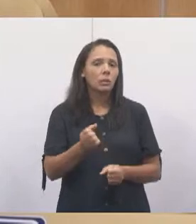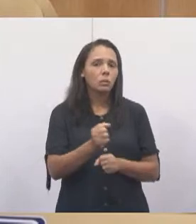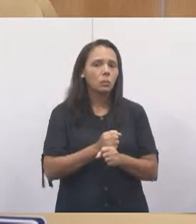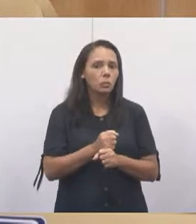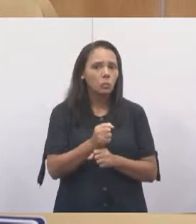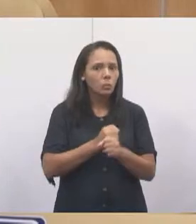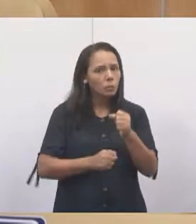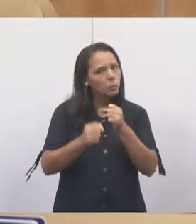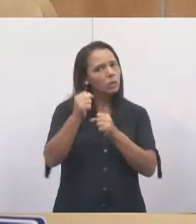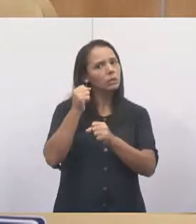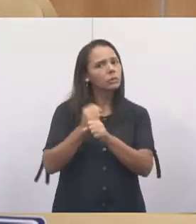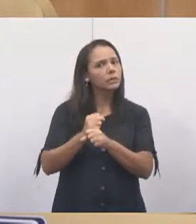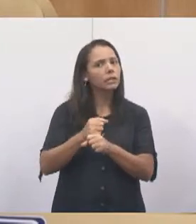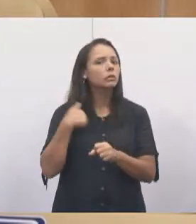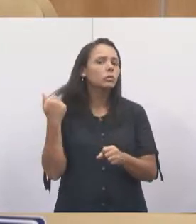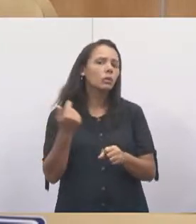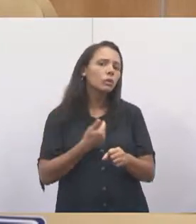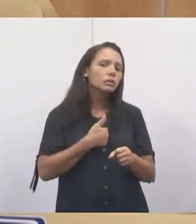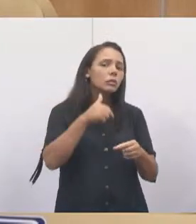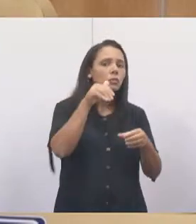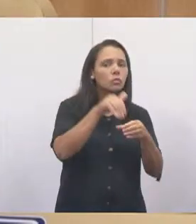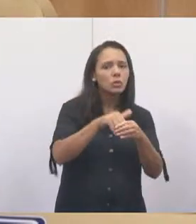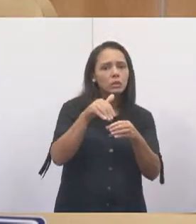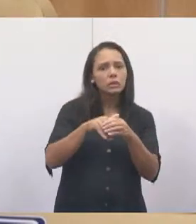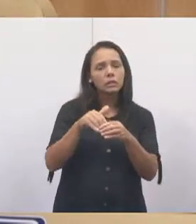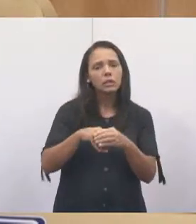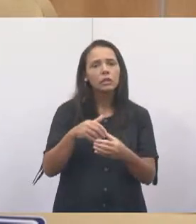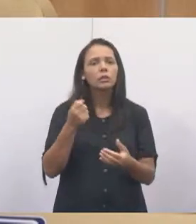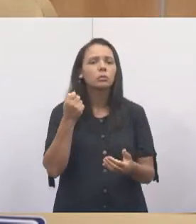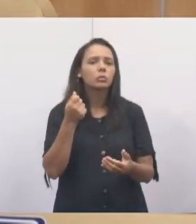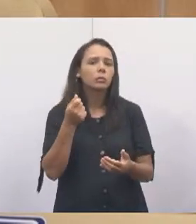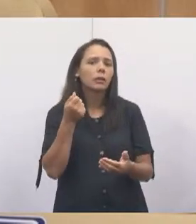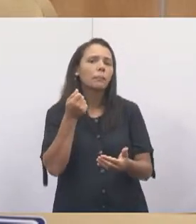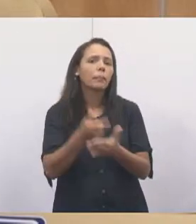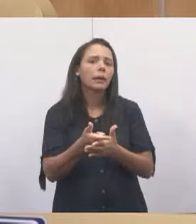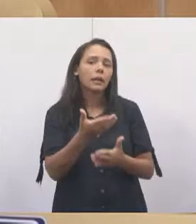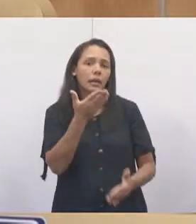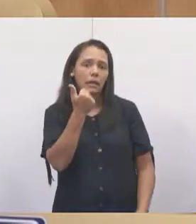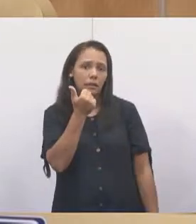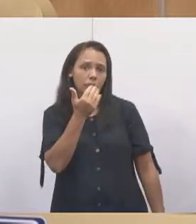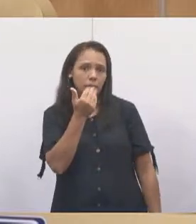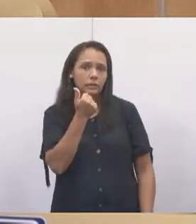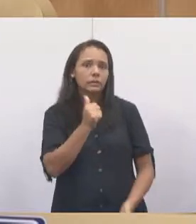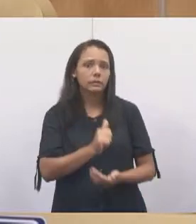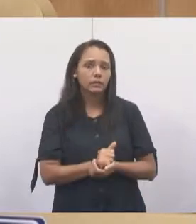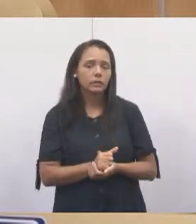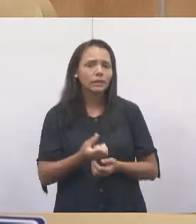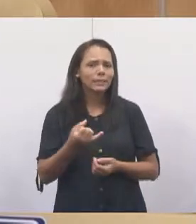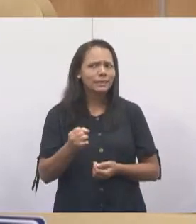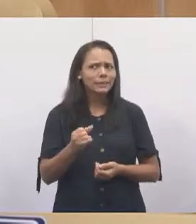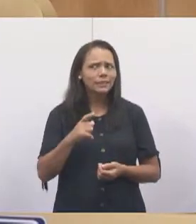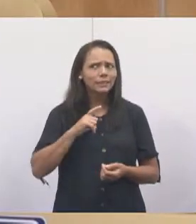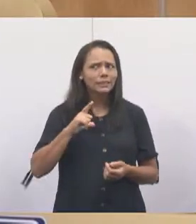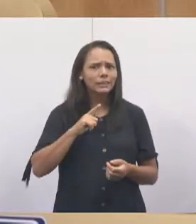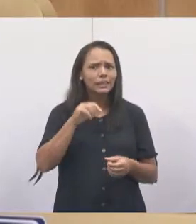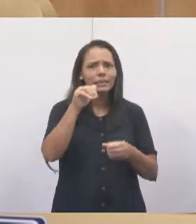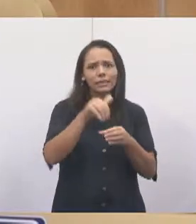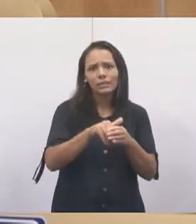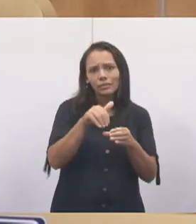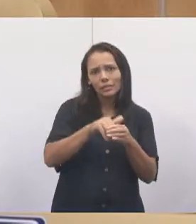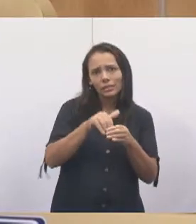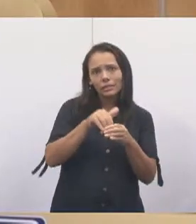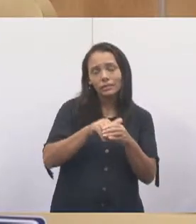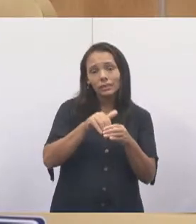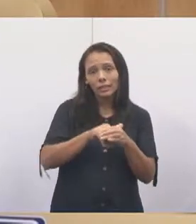Alimentação e Refeição. Ora, se tem eleição, se são agentes políticos, agentes